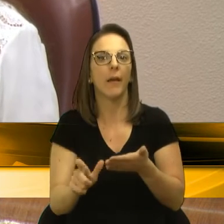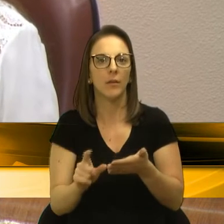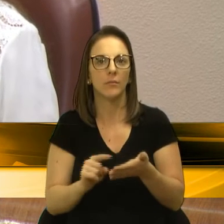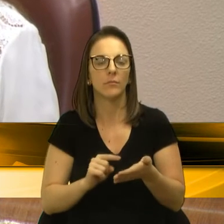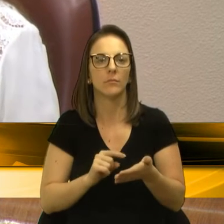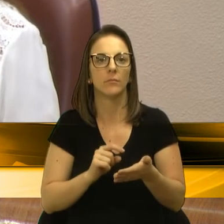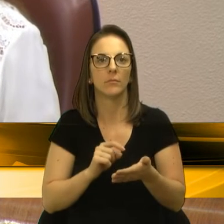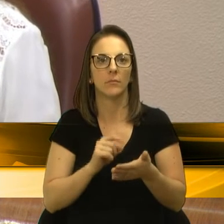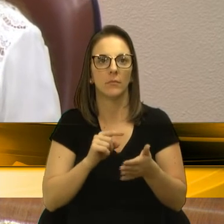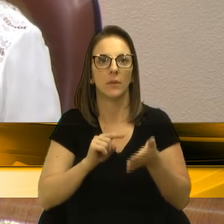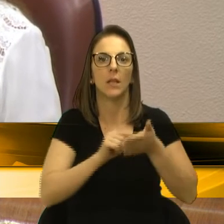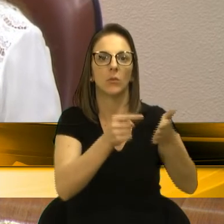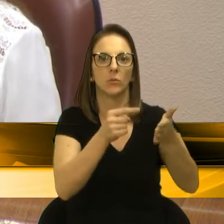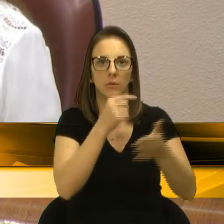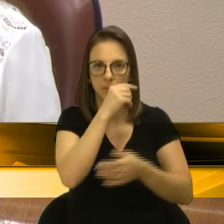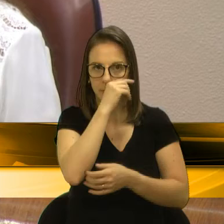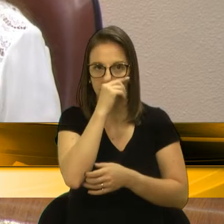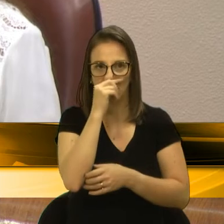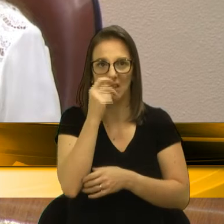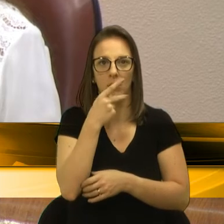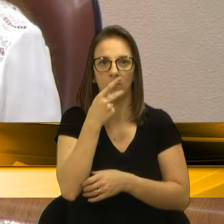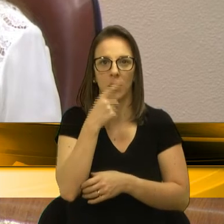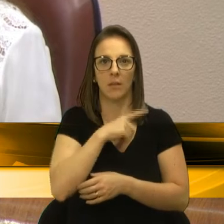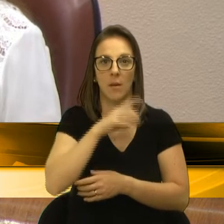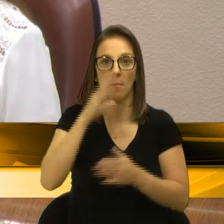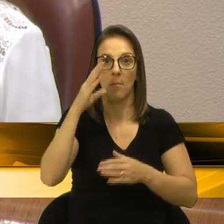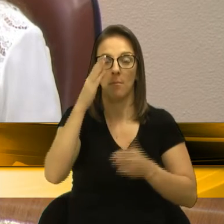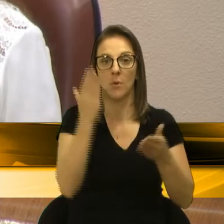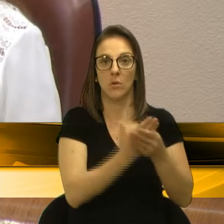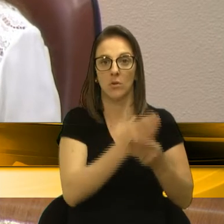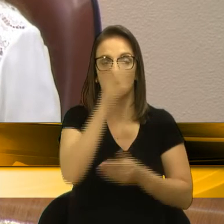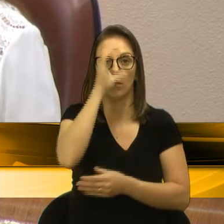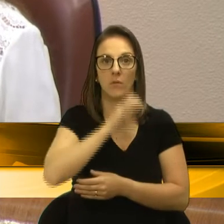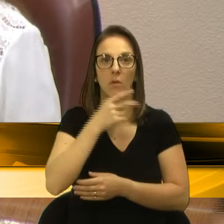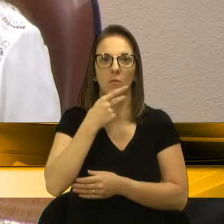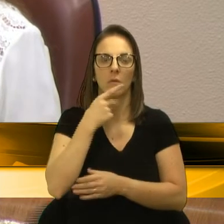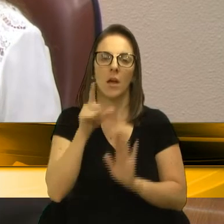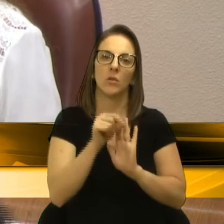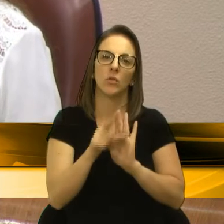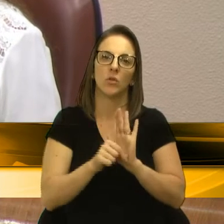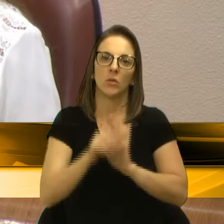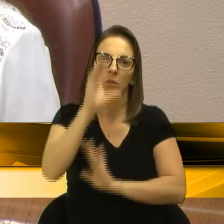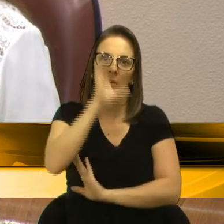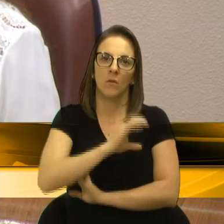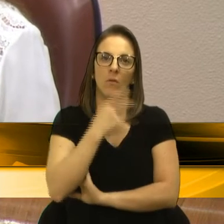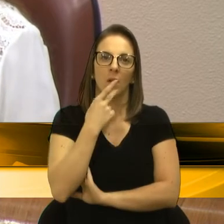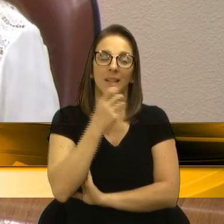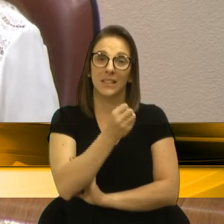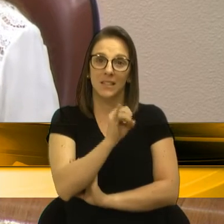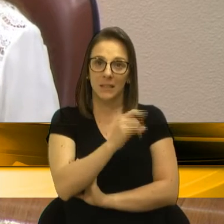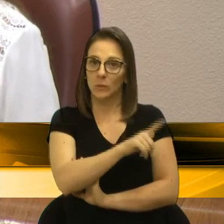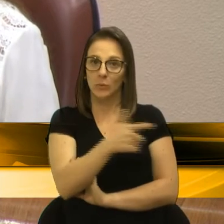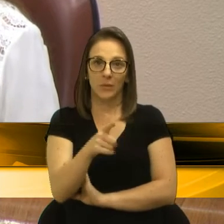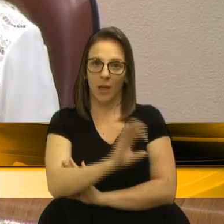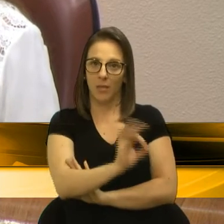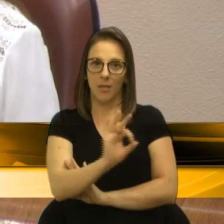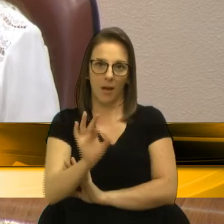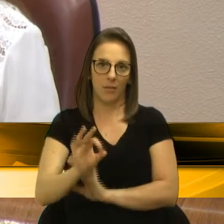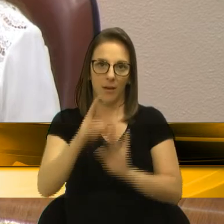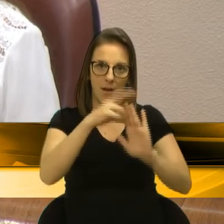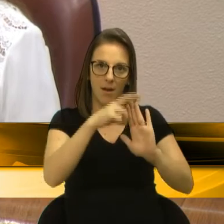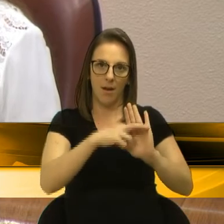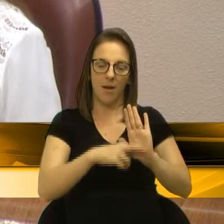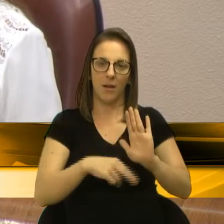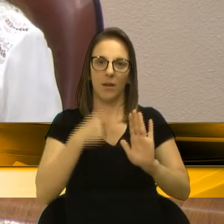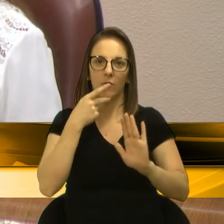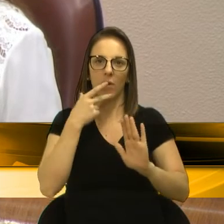incidência do Código de Processo Civil, cujo artigo 15 estabelece que, na ausência de normas que regulem os processos eleitorais